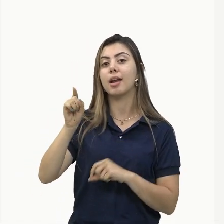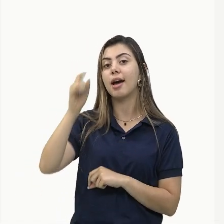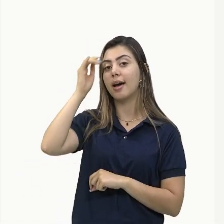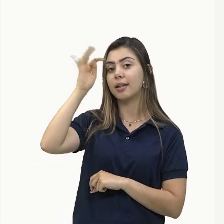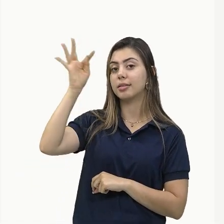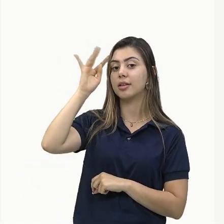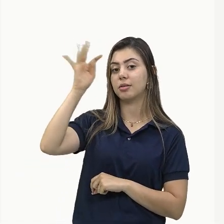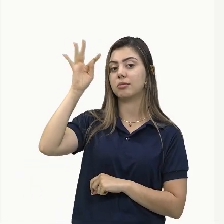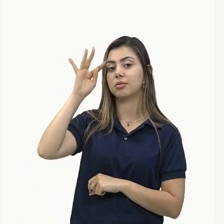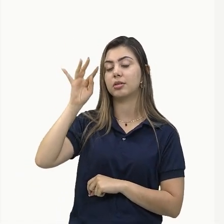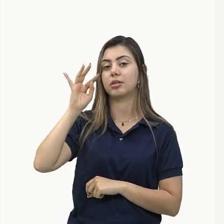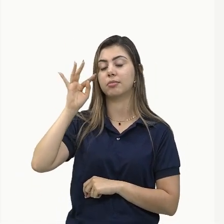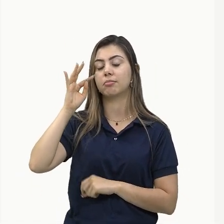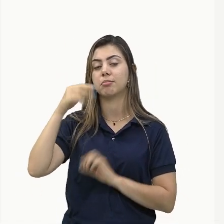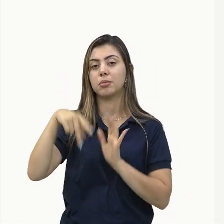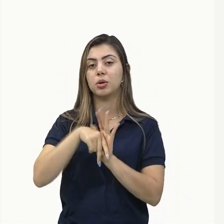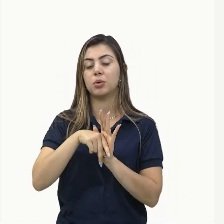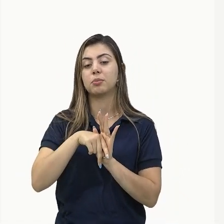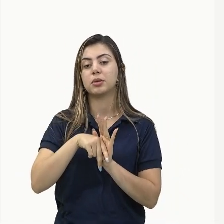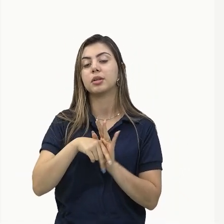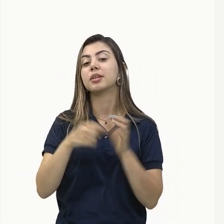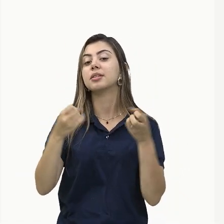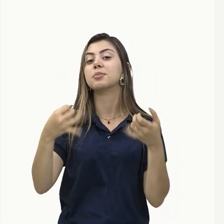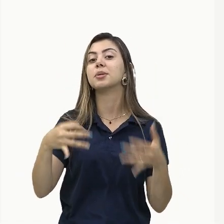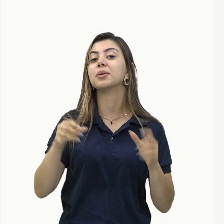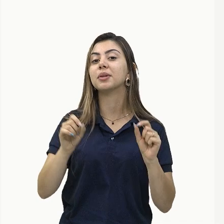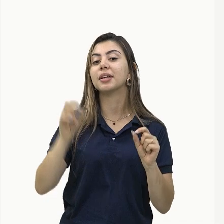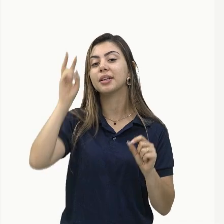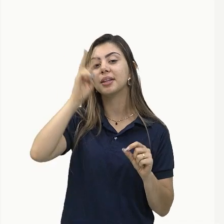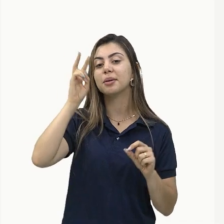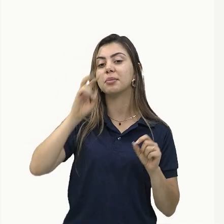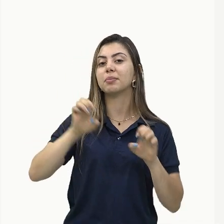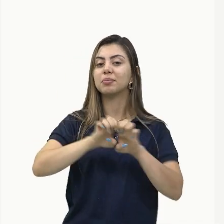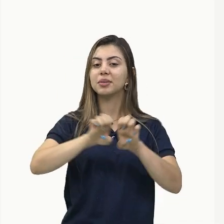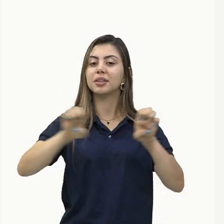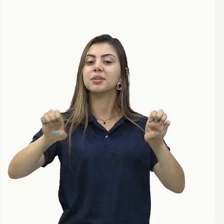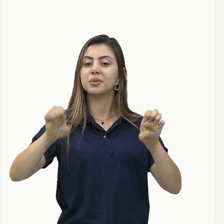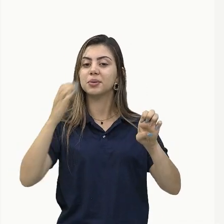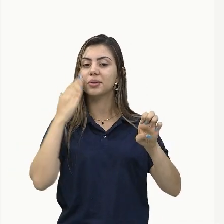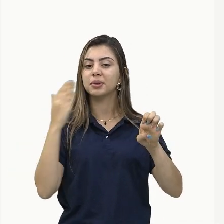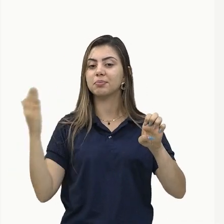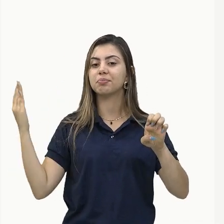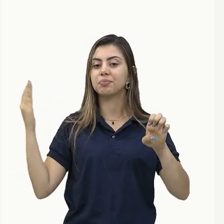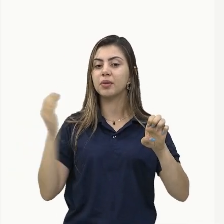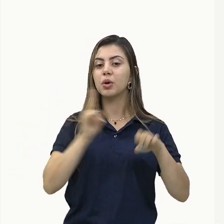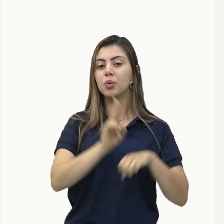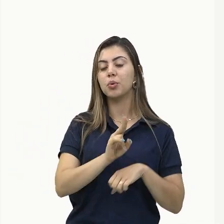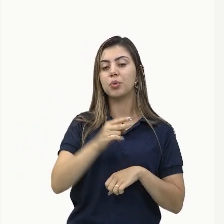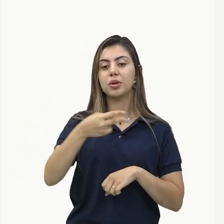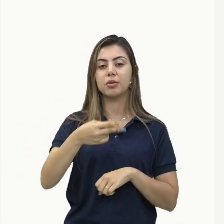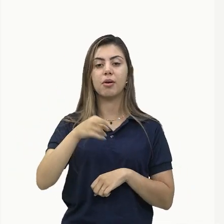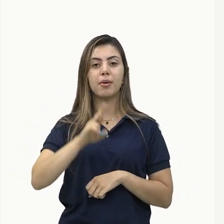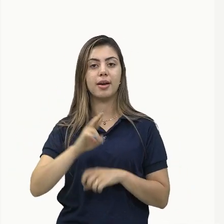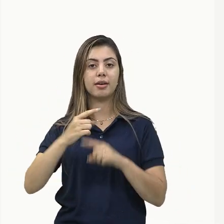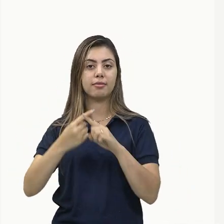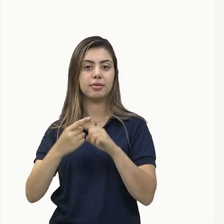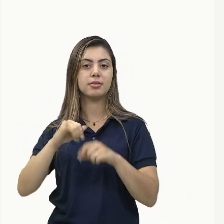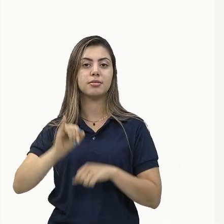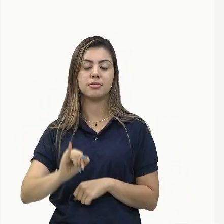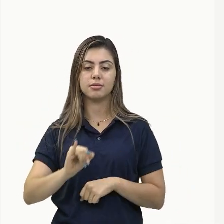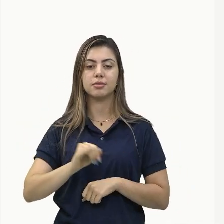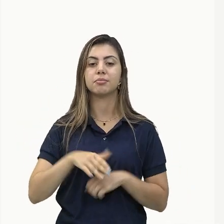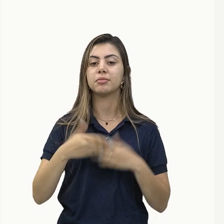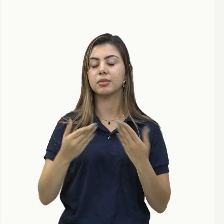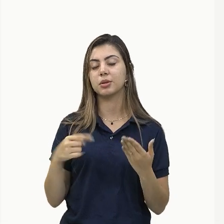né, da primeira lei de Ohm, que diz que U é igual a R vezes I, tá certo? Assim,